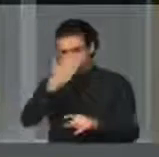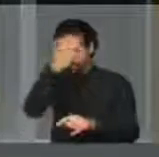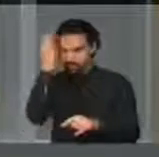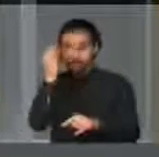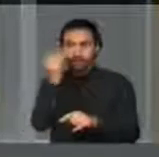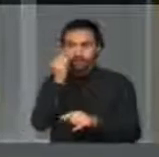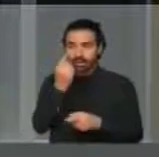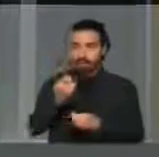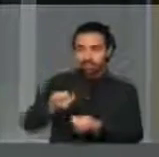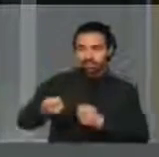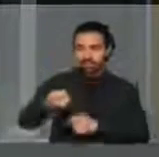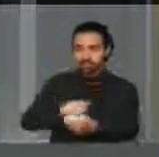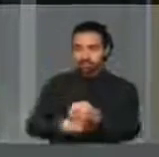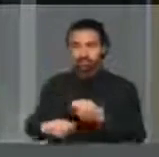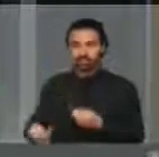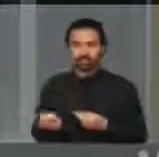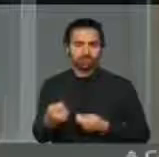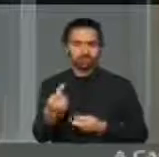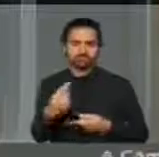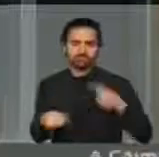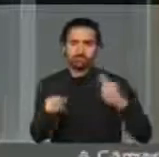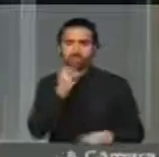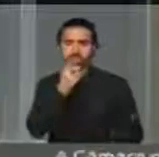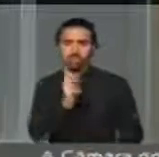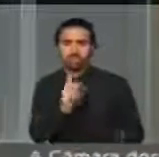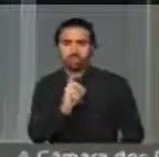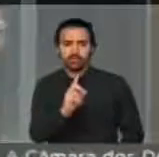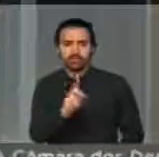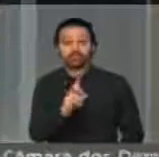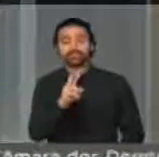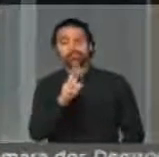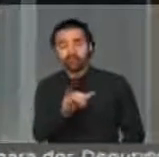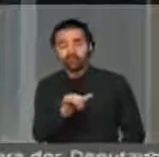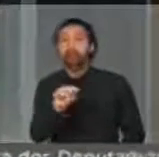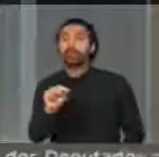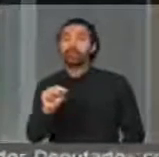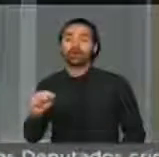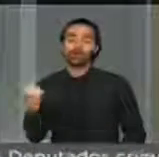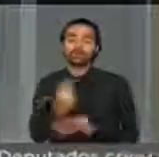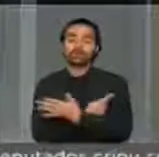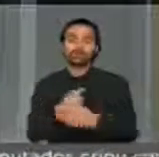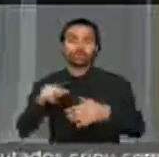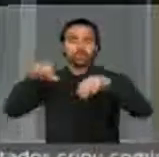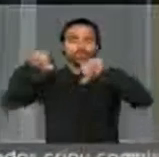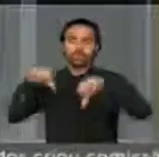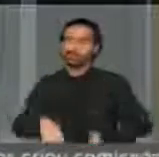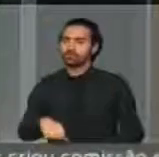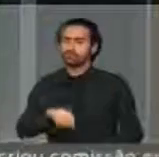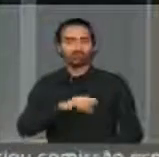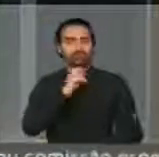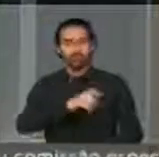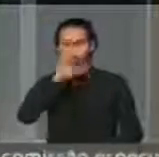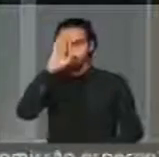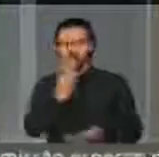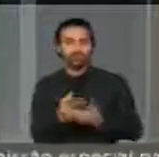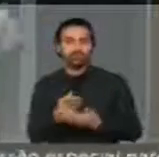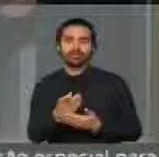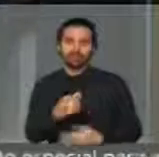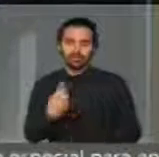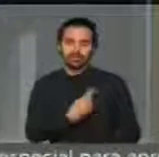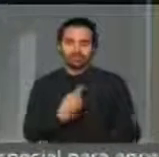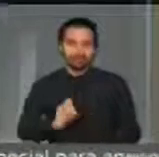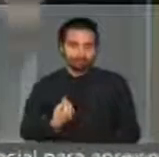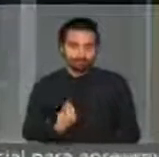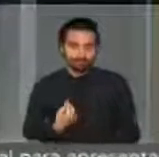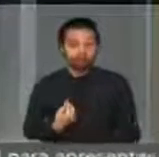um péssimo exemplo, nada educativo, que afundaria ainda mais a crise de credibilidade que vivemos aqui. E